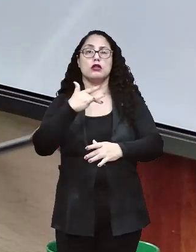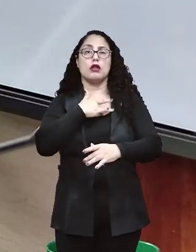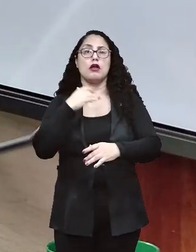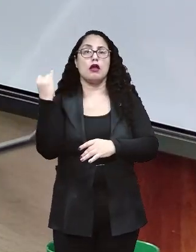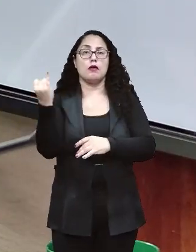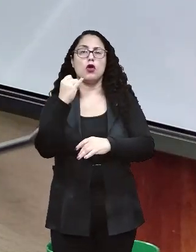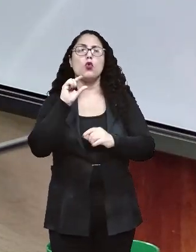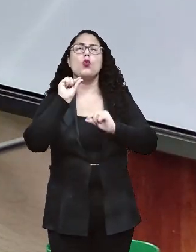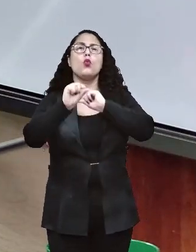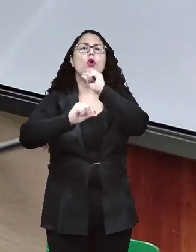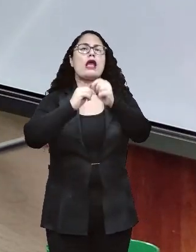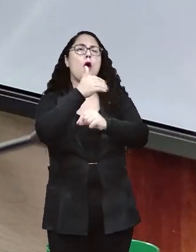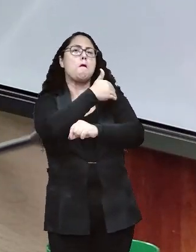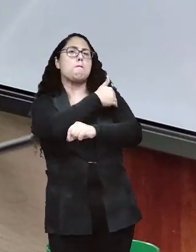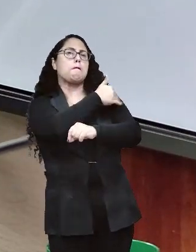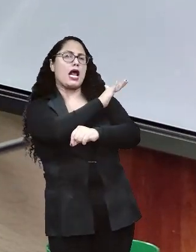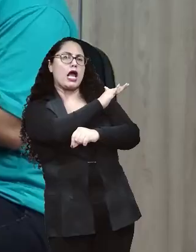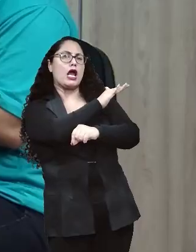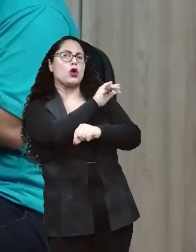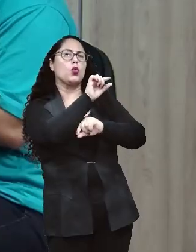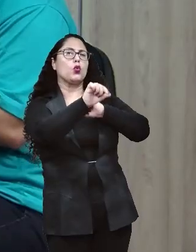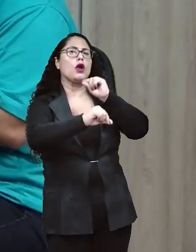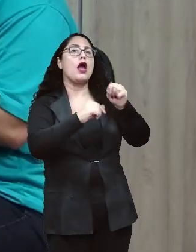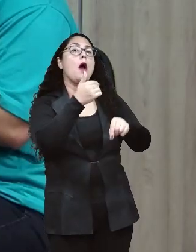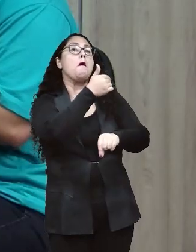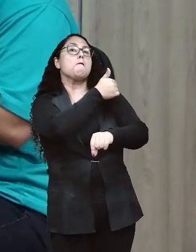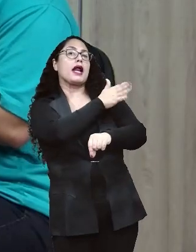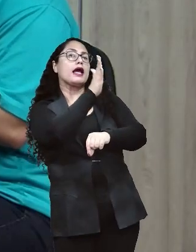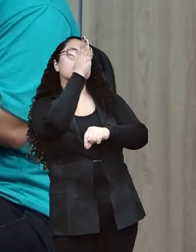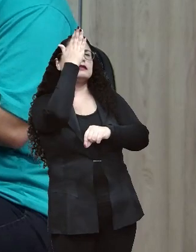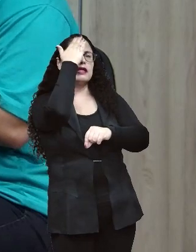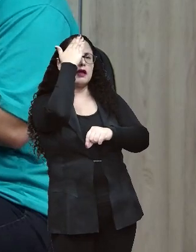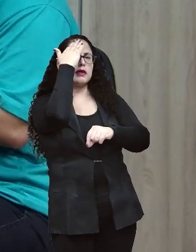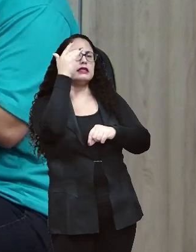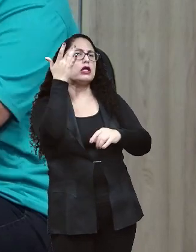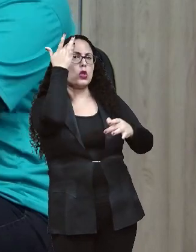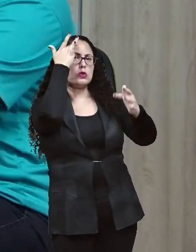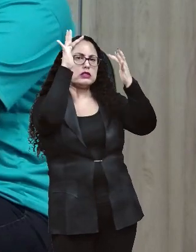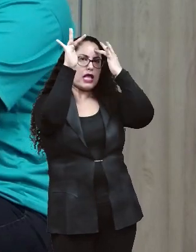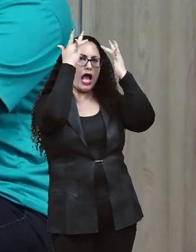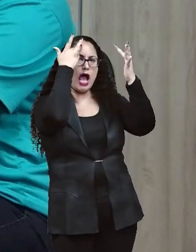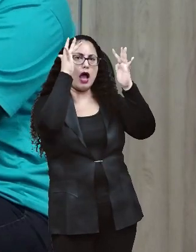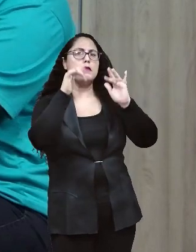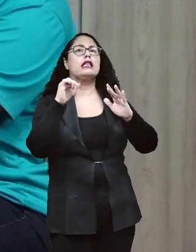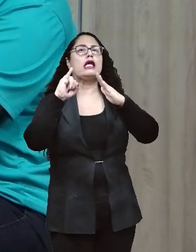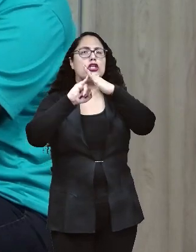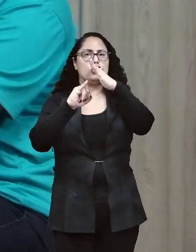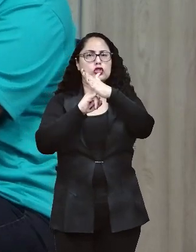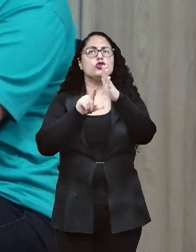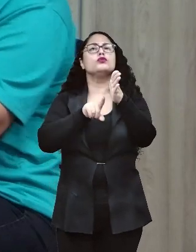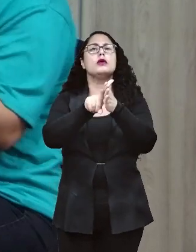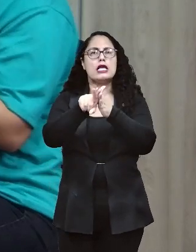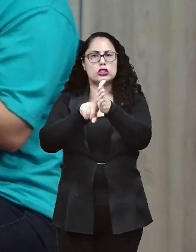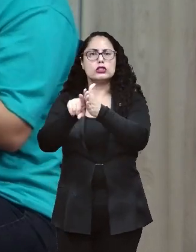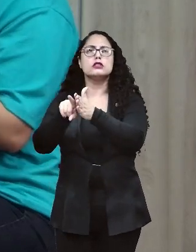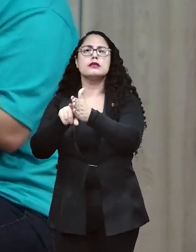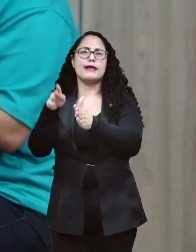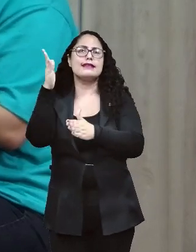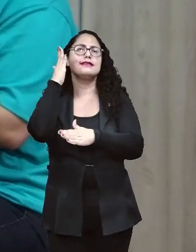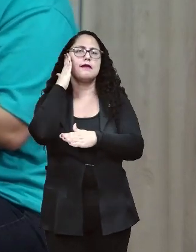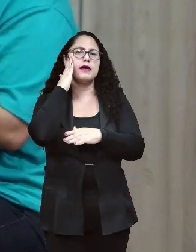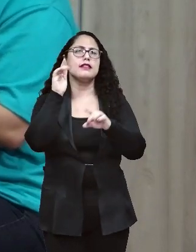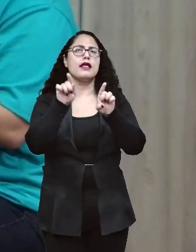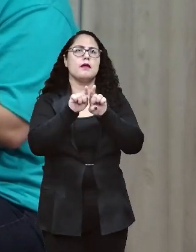o que é o preconceito, né? É o pré-saber. Você não sabe ainda, então temos instituições pesquisando para que a gente